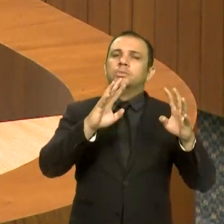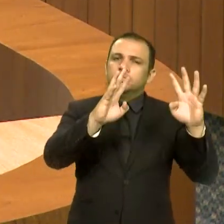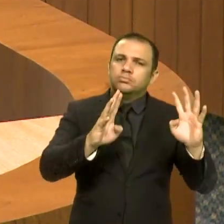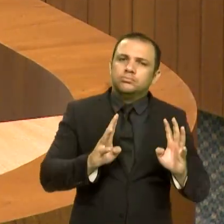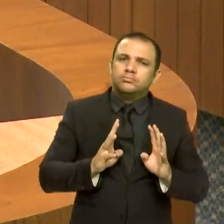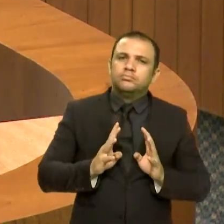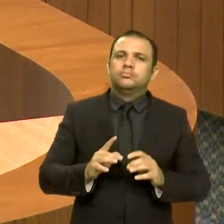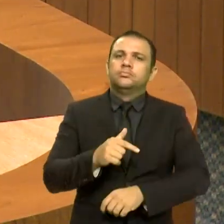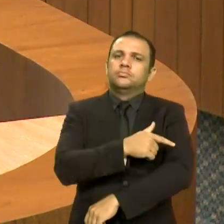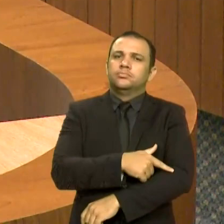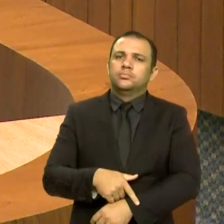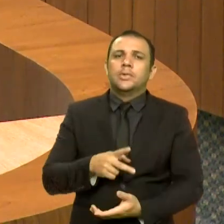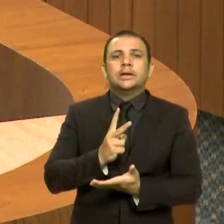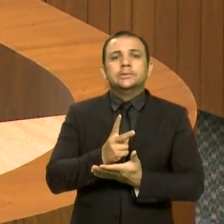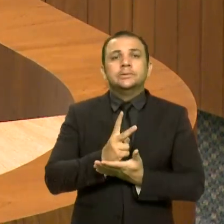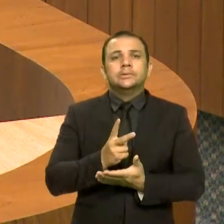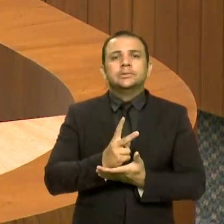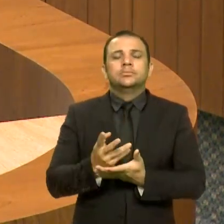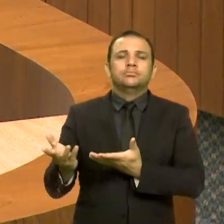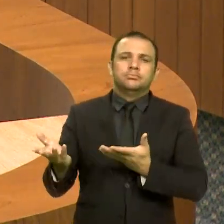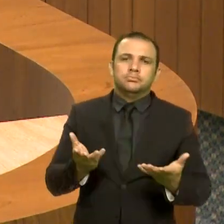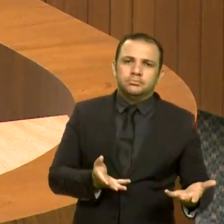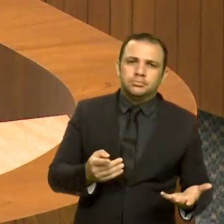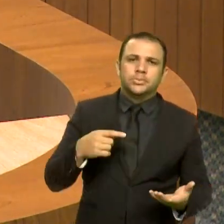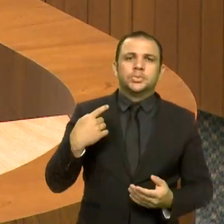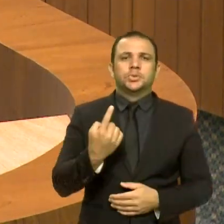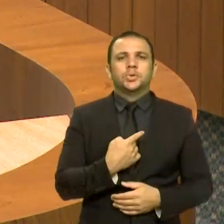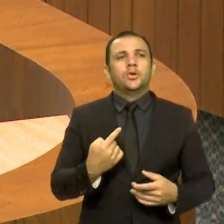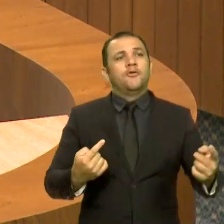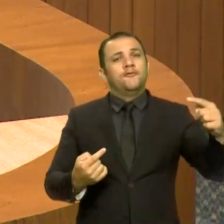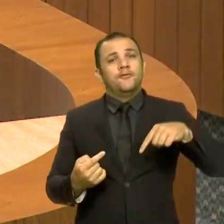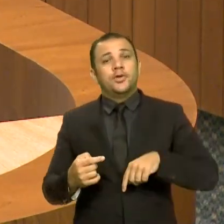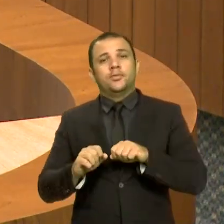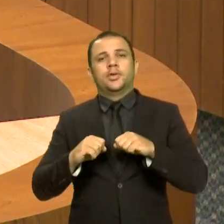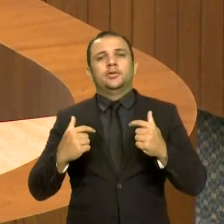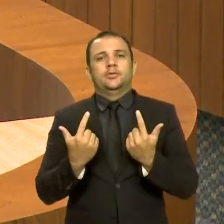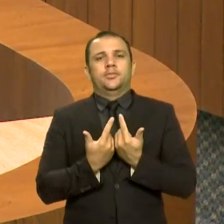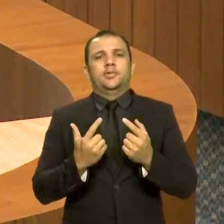todas as vezes, veio à Assembleia Legislativa do Estado do Maranhão.